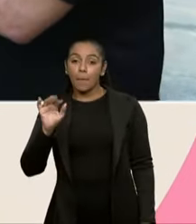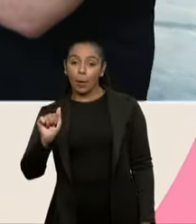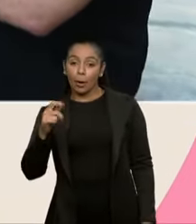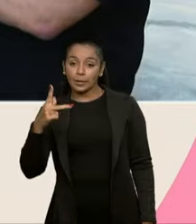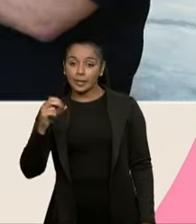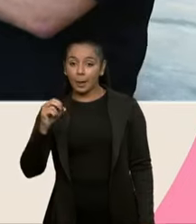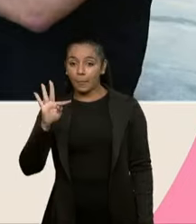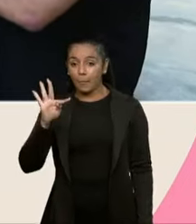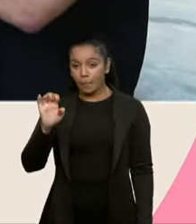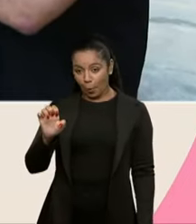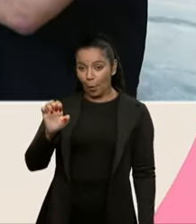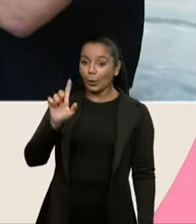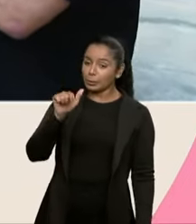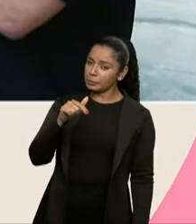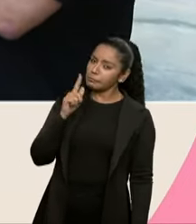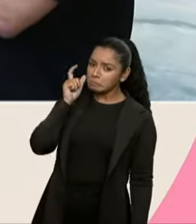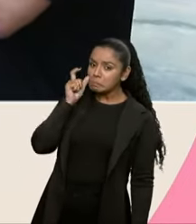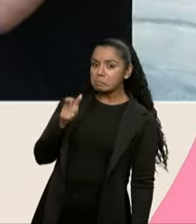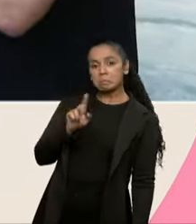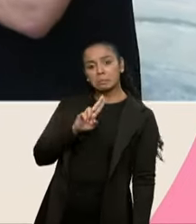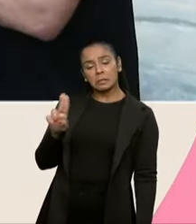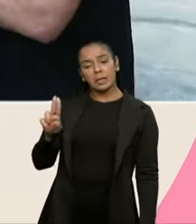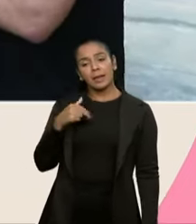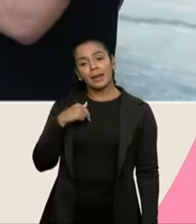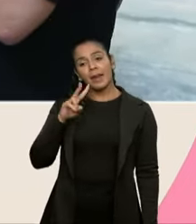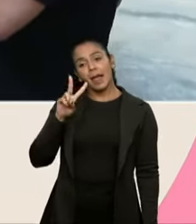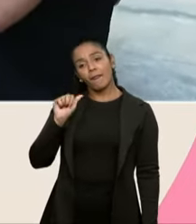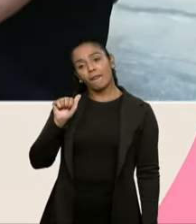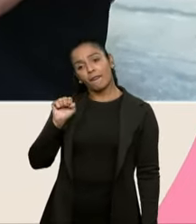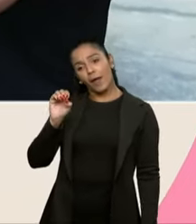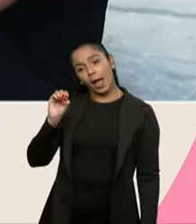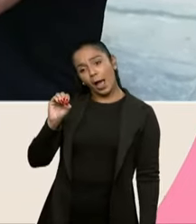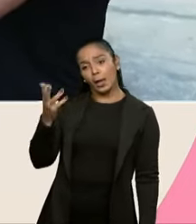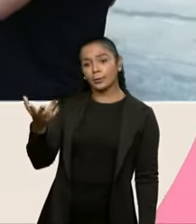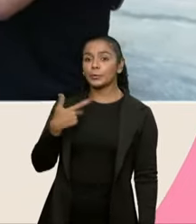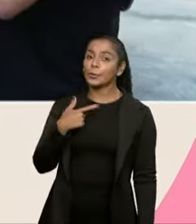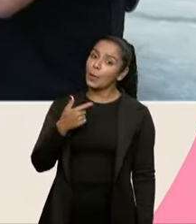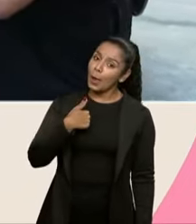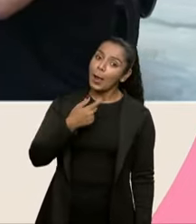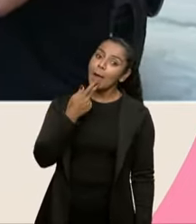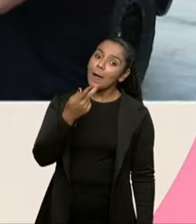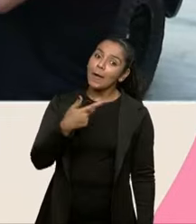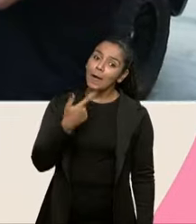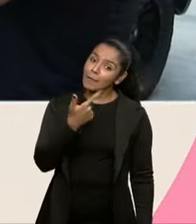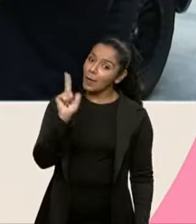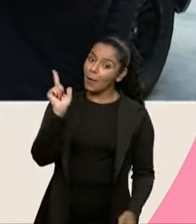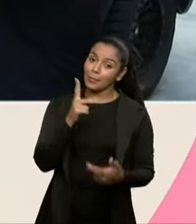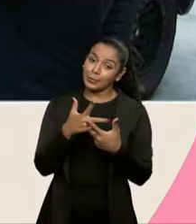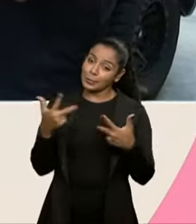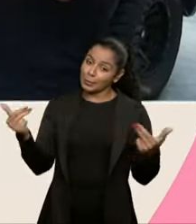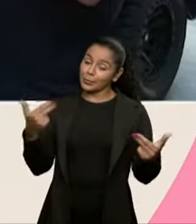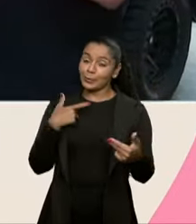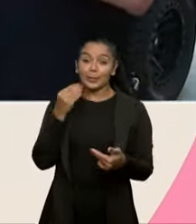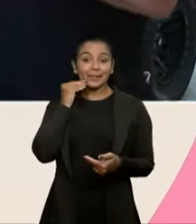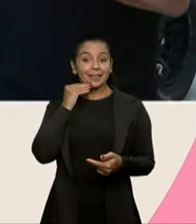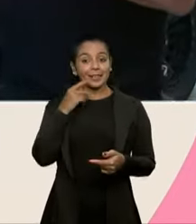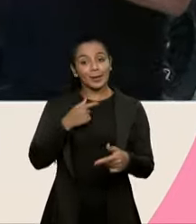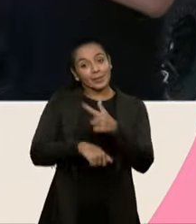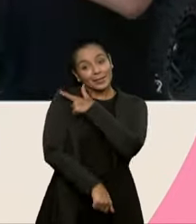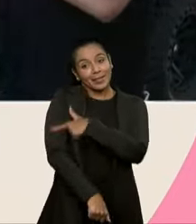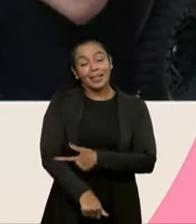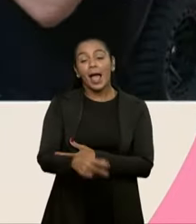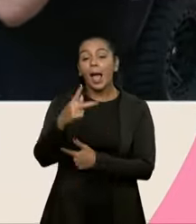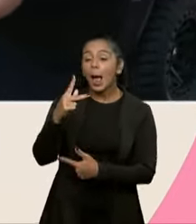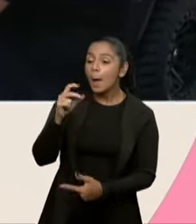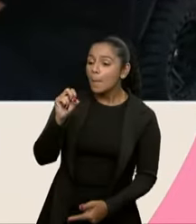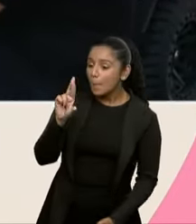tá? Pote. Vaso, é, como você quiser. Não, perfeito, perfeito. Cada um, eu tenho que falar coisas piores, eu tô tentando manter a classe. Não, vamos ficar no porta-pote,